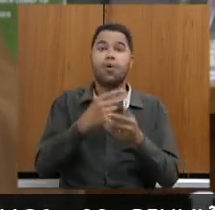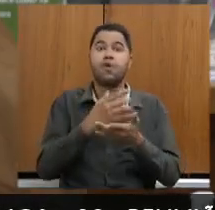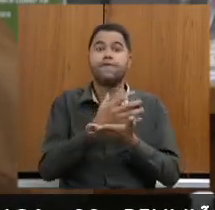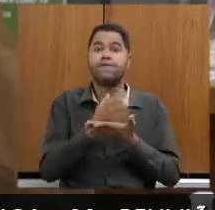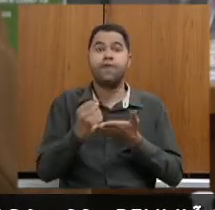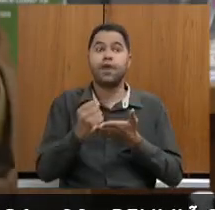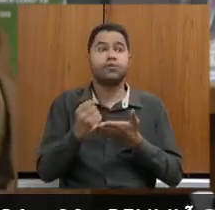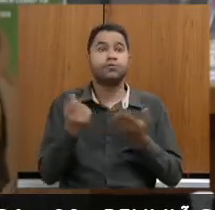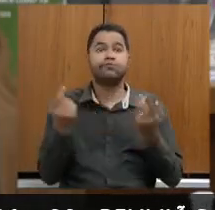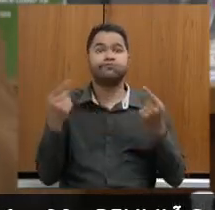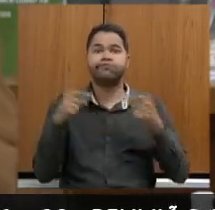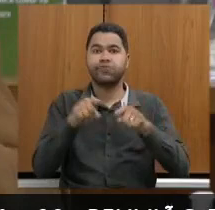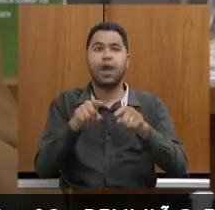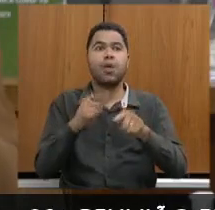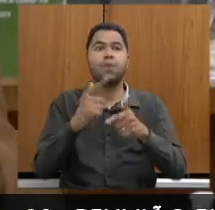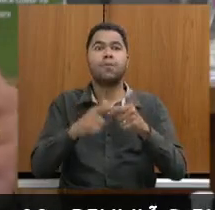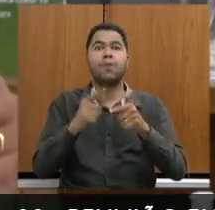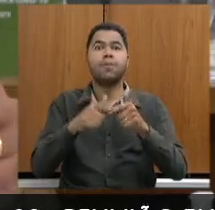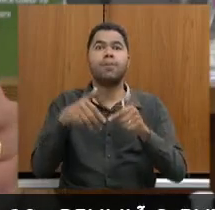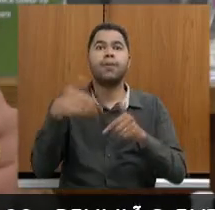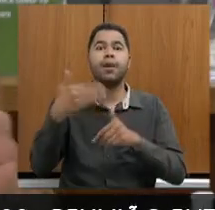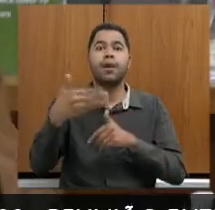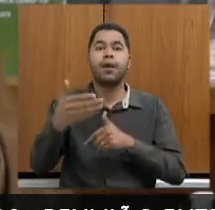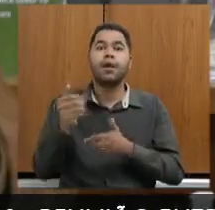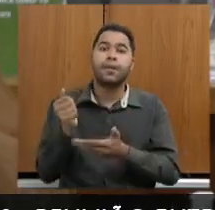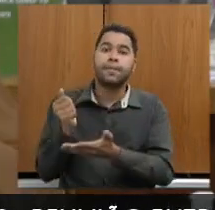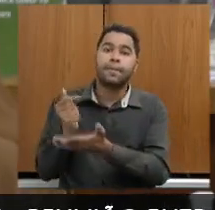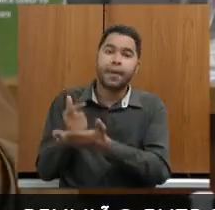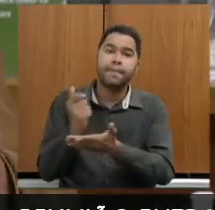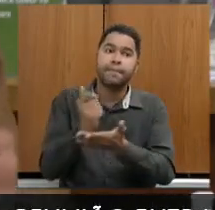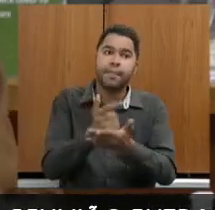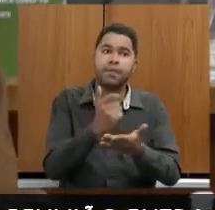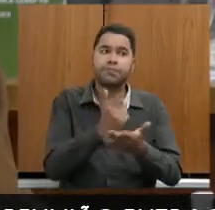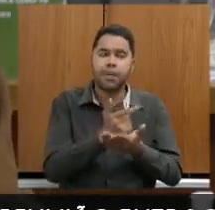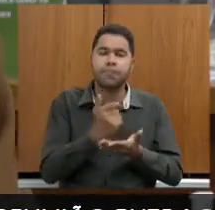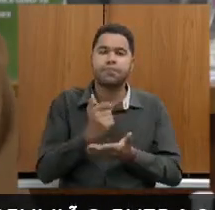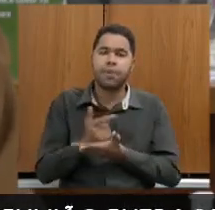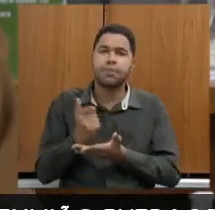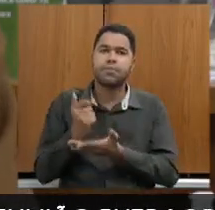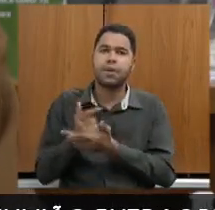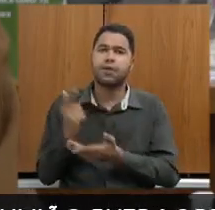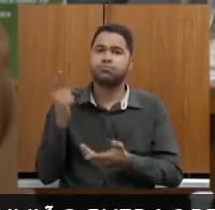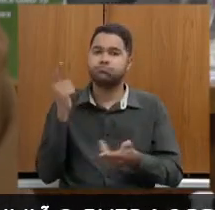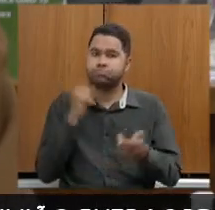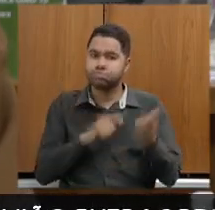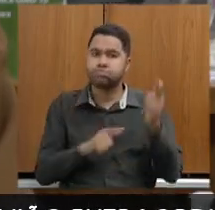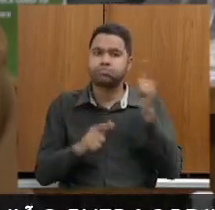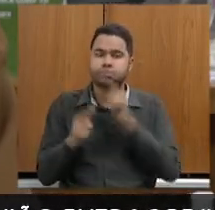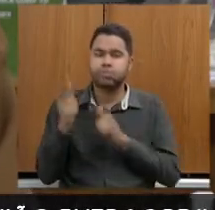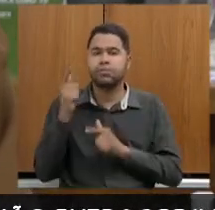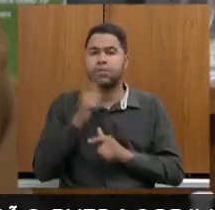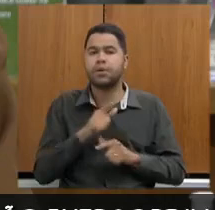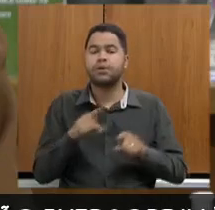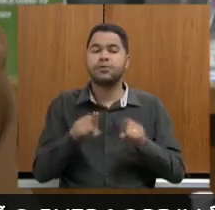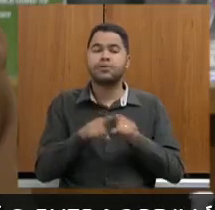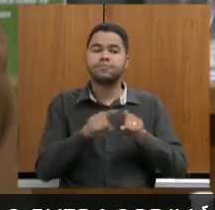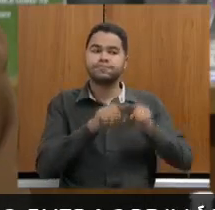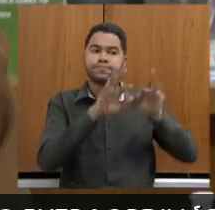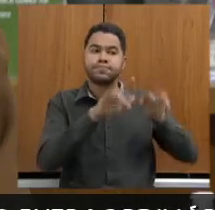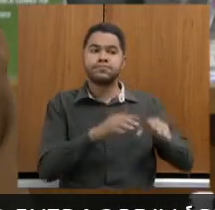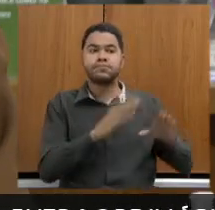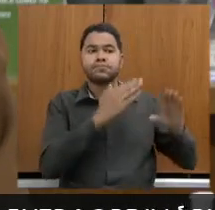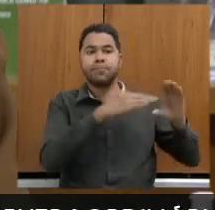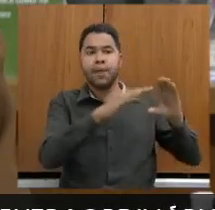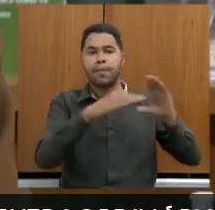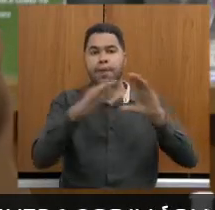e aí eu vou criar um problema lá para frente o plano nosso de aquisição para recuperar isso e a gente fez um memorando distribuído